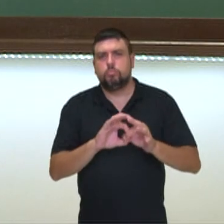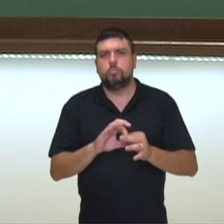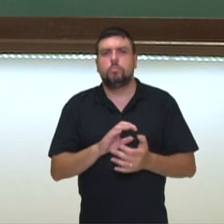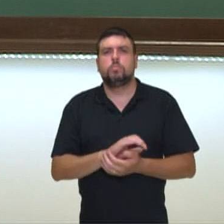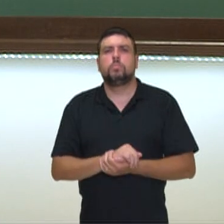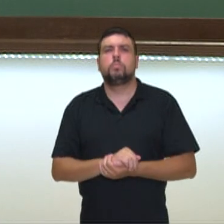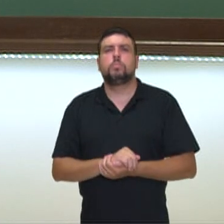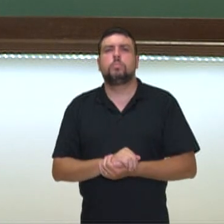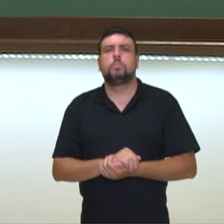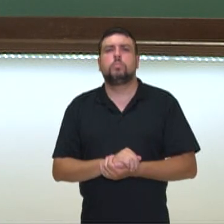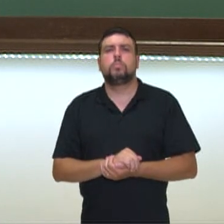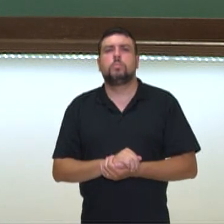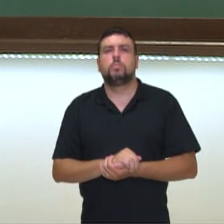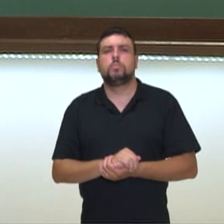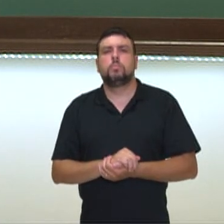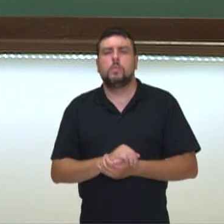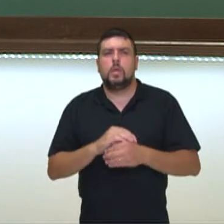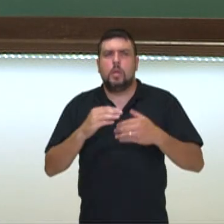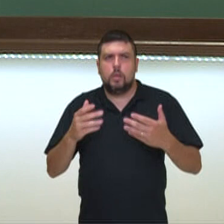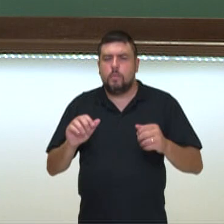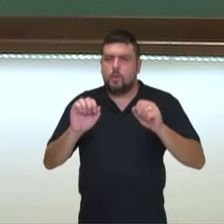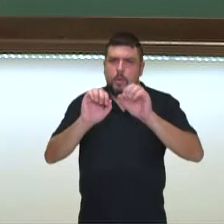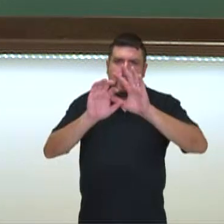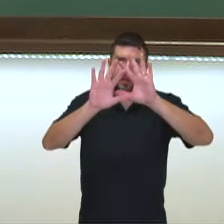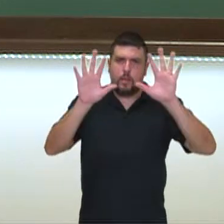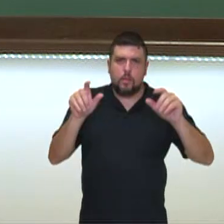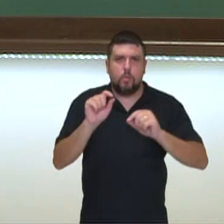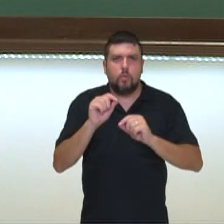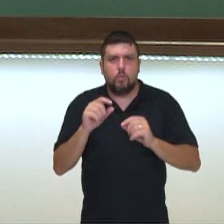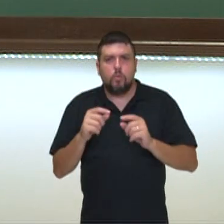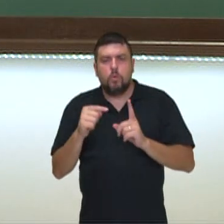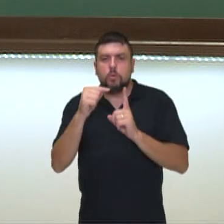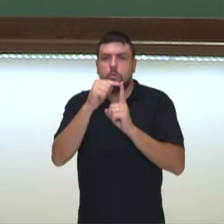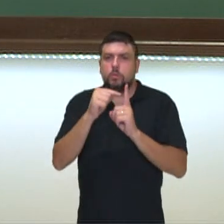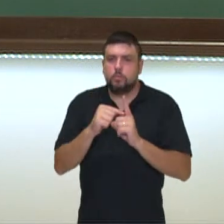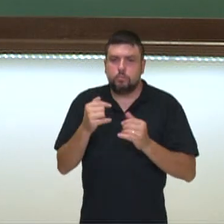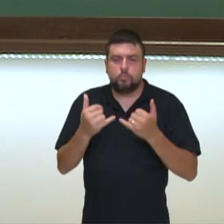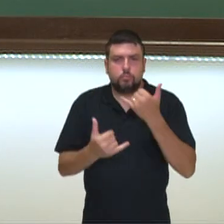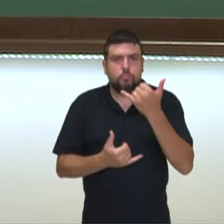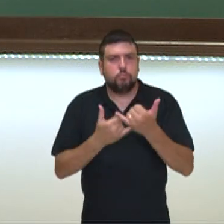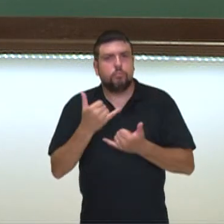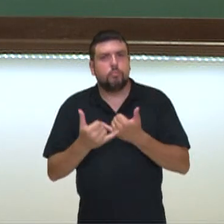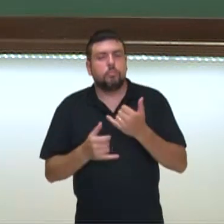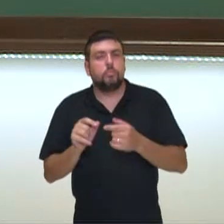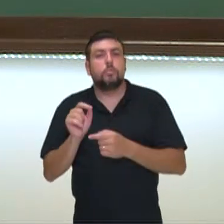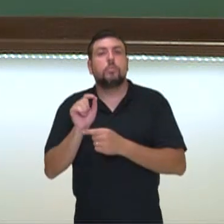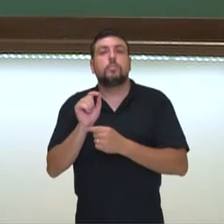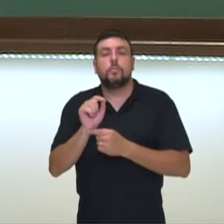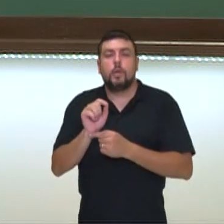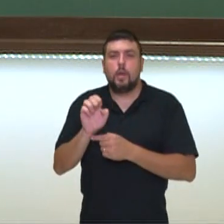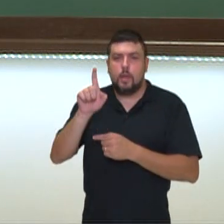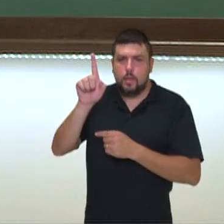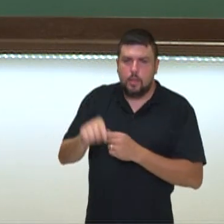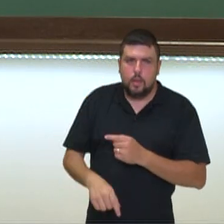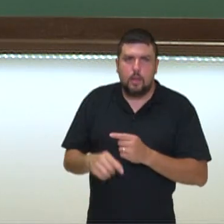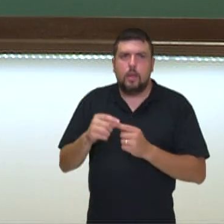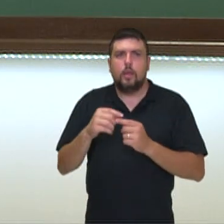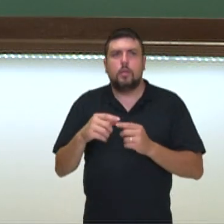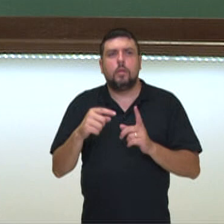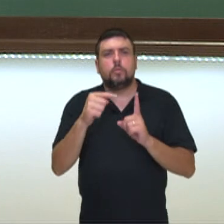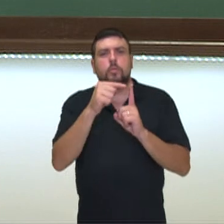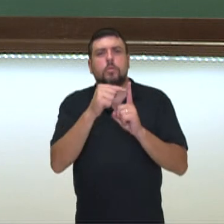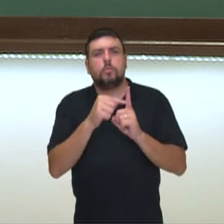muito claro que esse tipo de jogo contribui, para ser mais uma das categorias dos